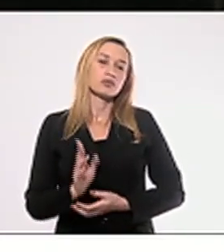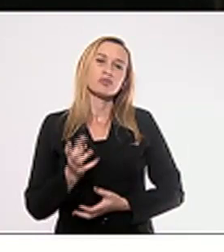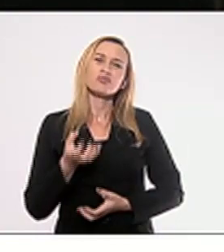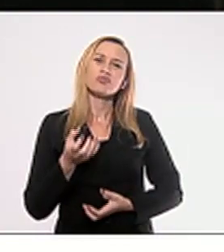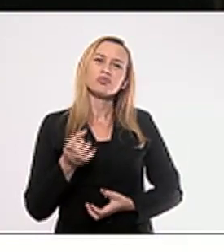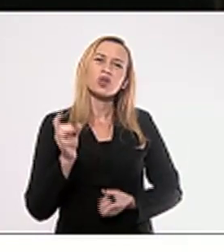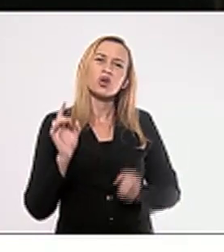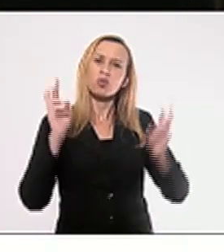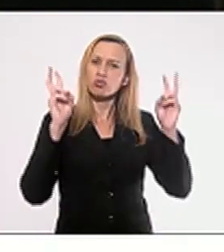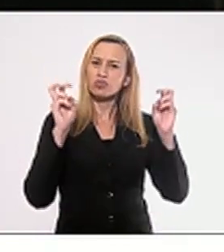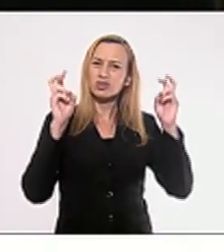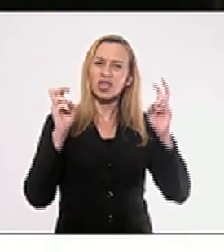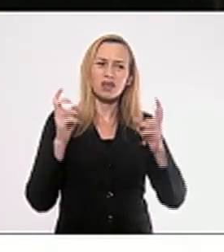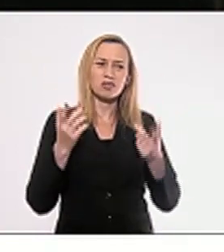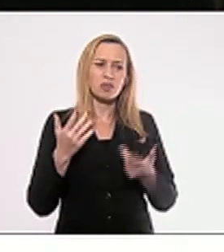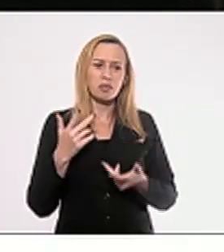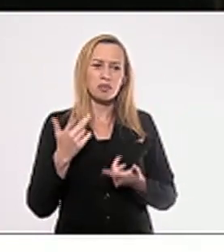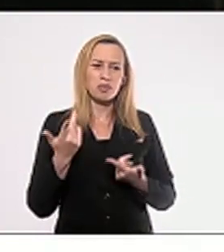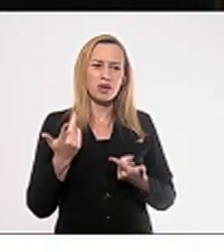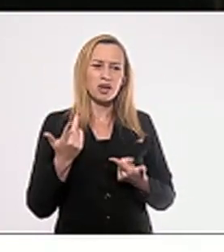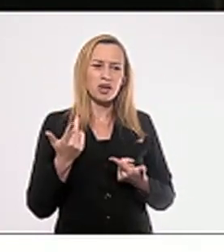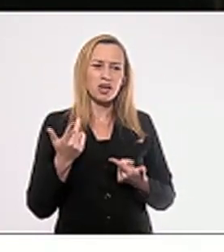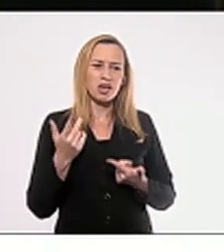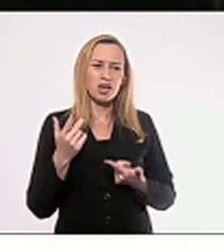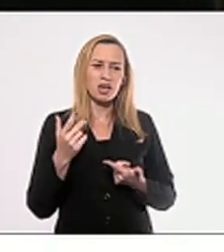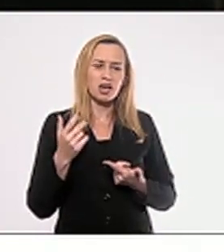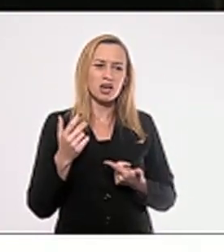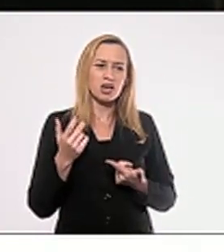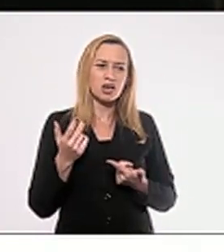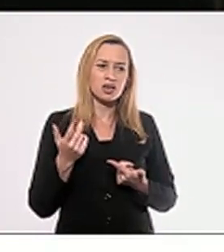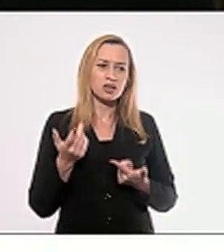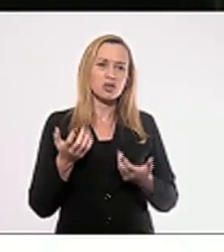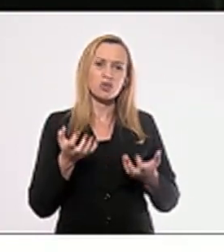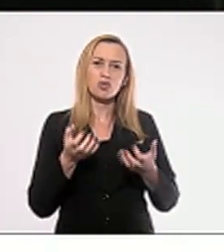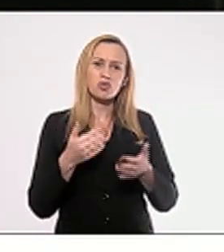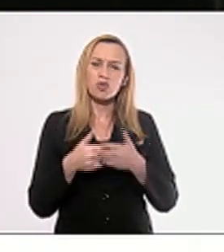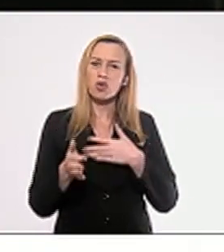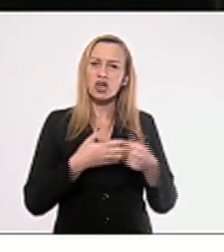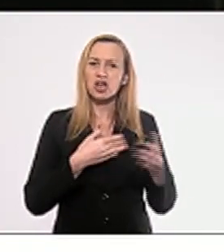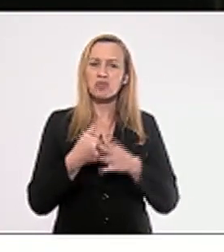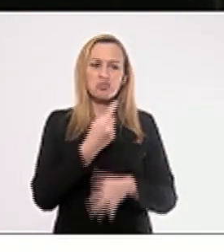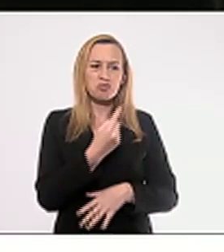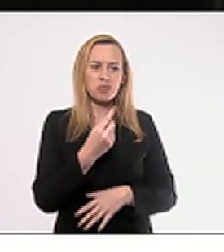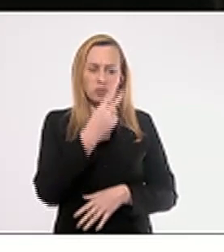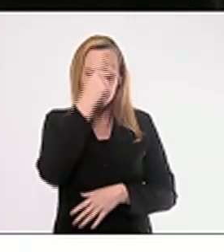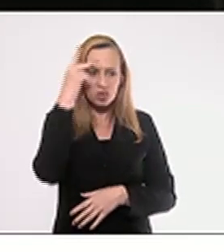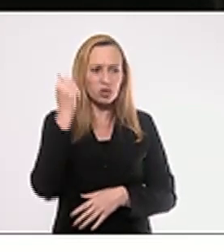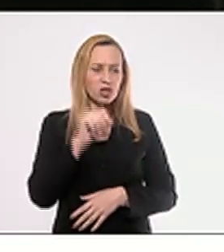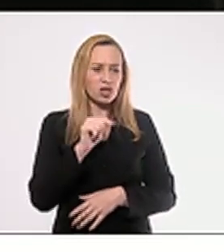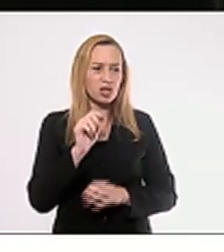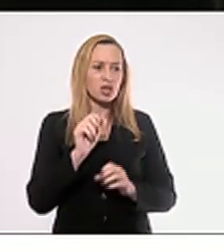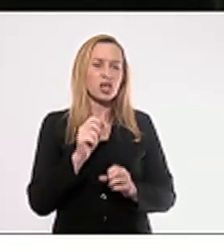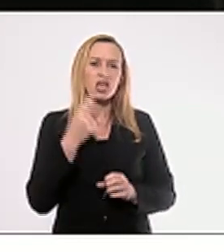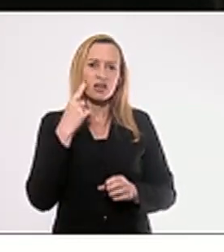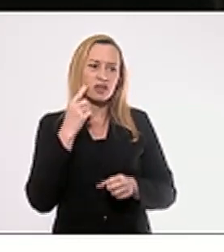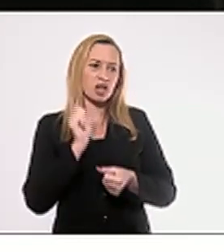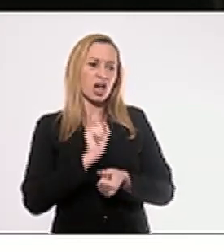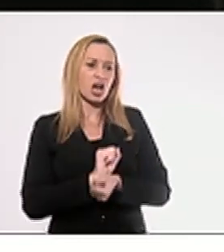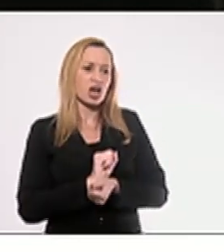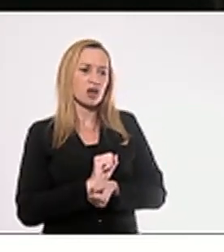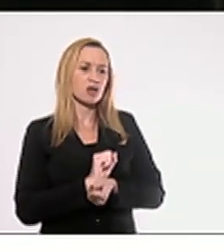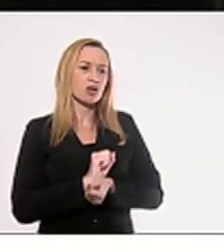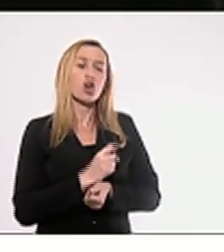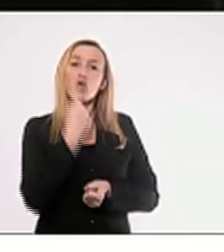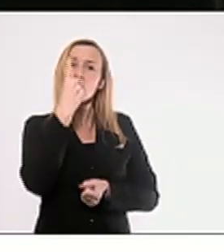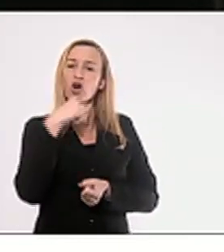Isso é um tema que parece um pouco etéreo, mas qualquer um aqui ficar olhando para o seu hidrômetro durante 1 hora, ele vai